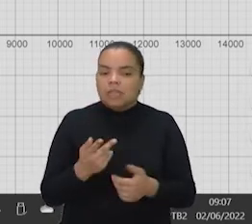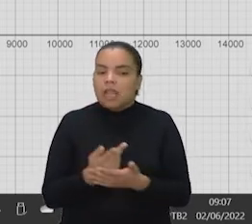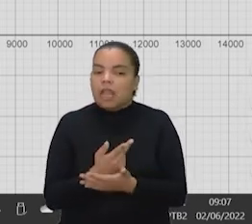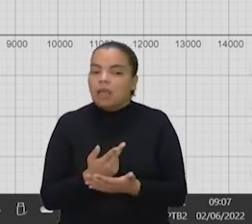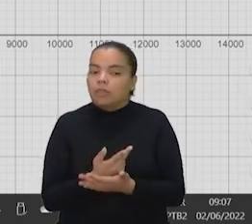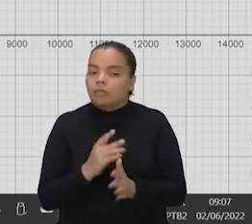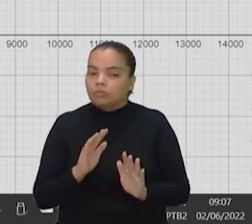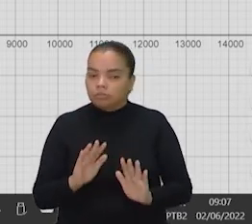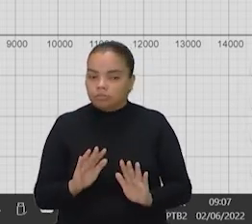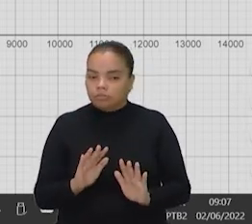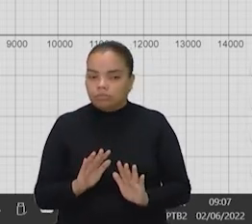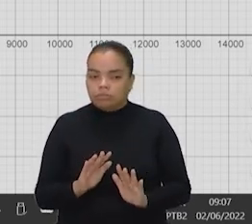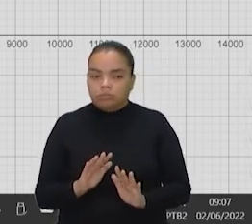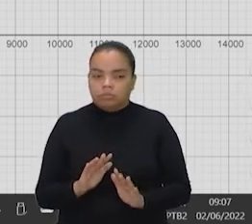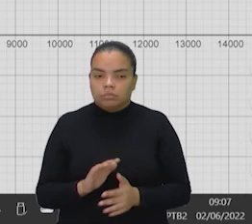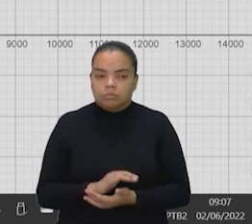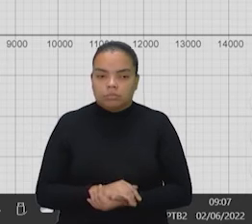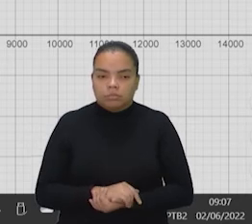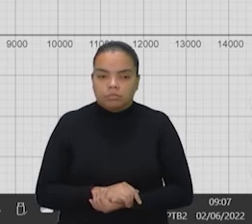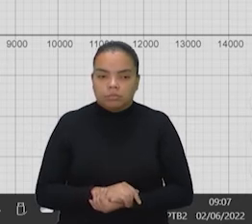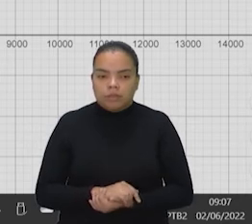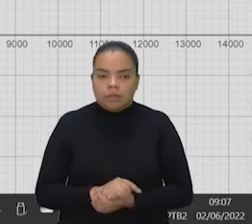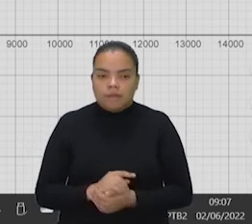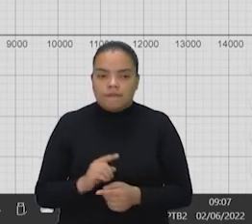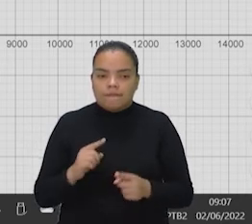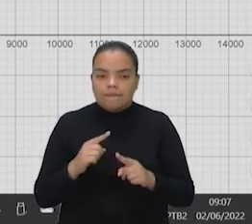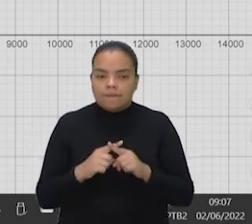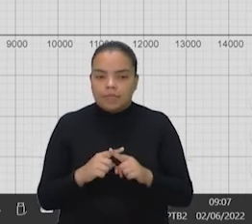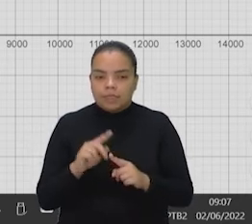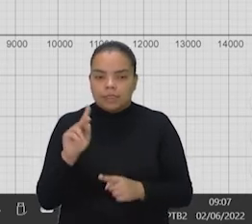Vezes H.